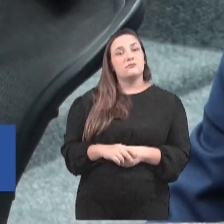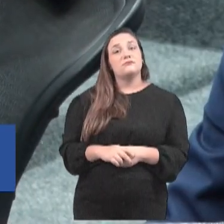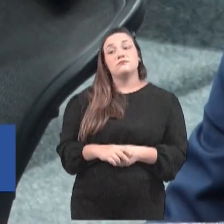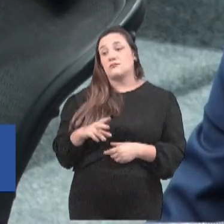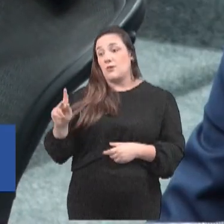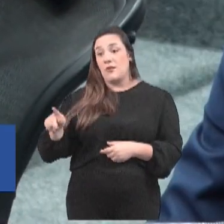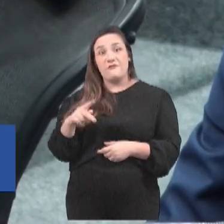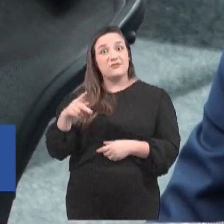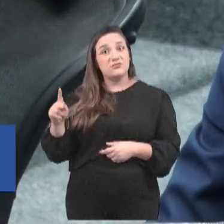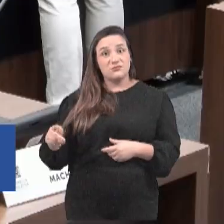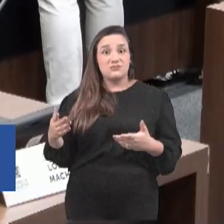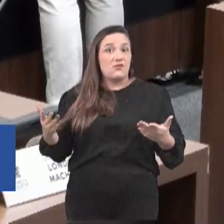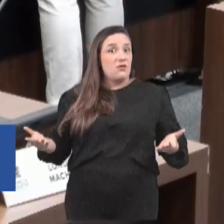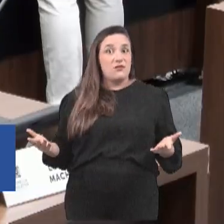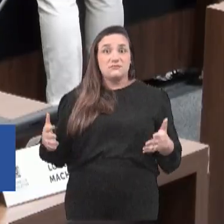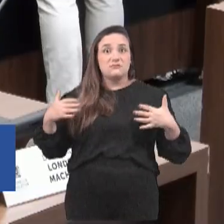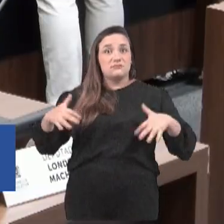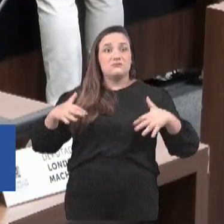professores, Zé Teixeira,